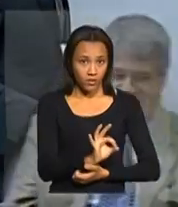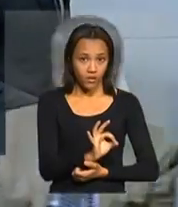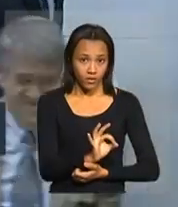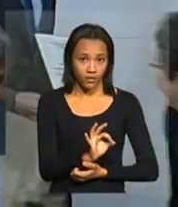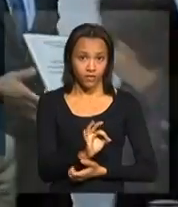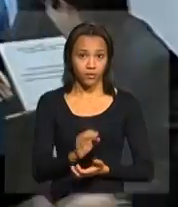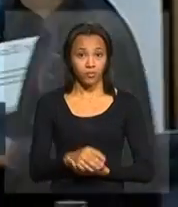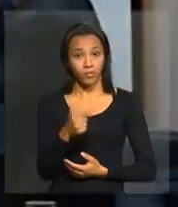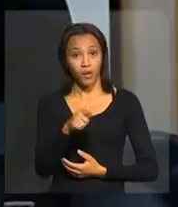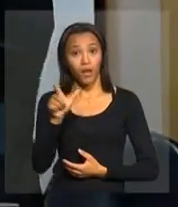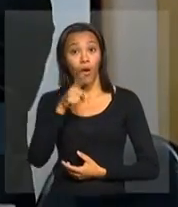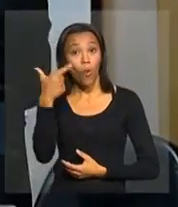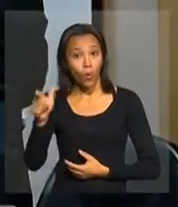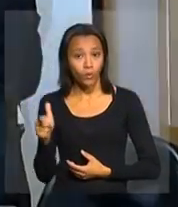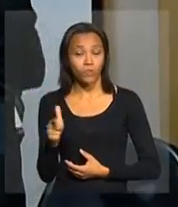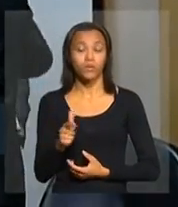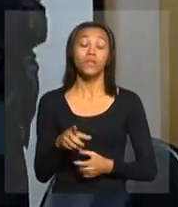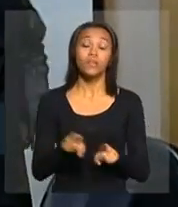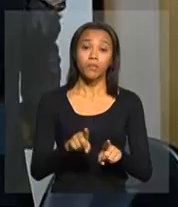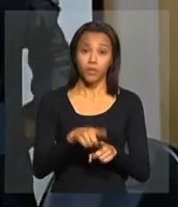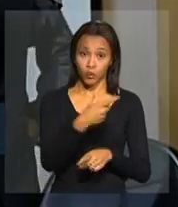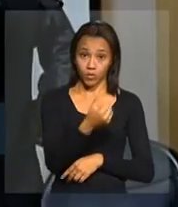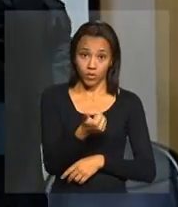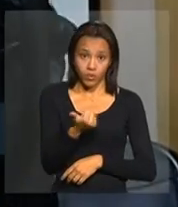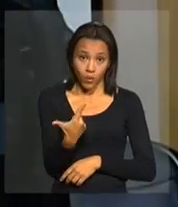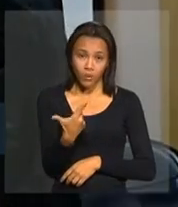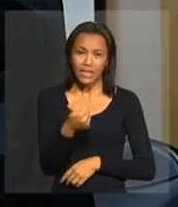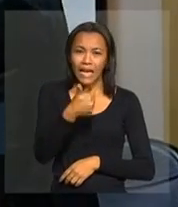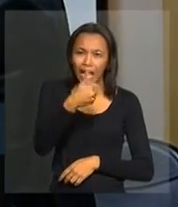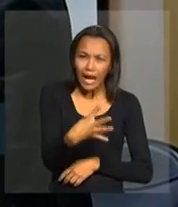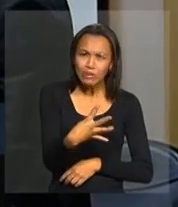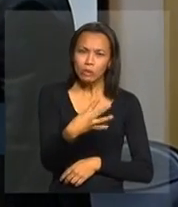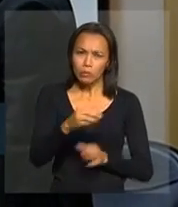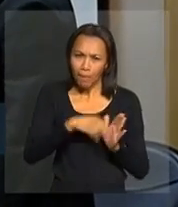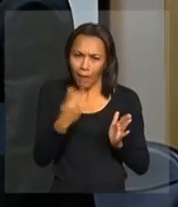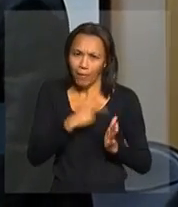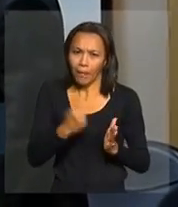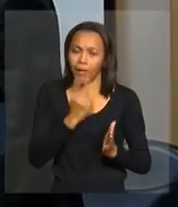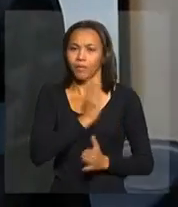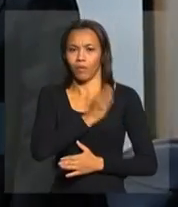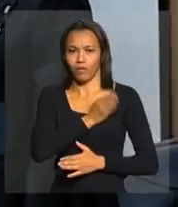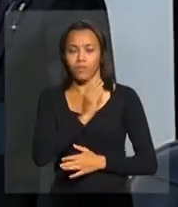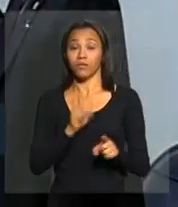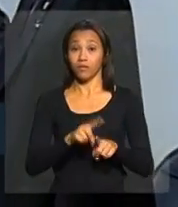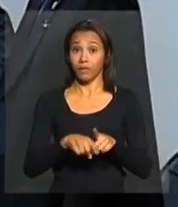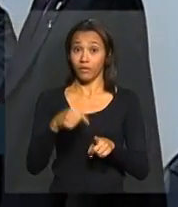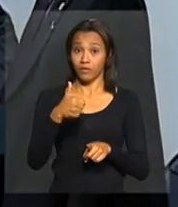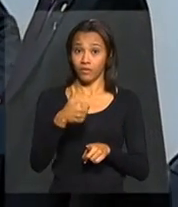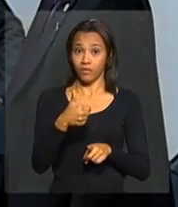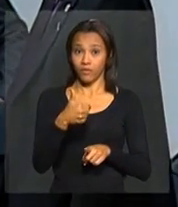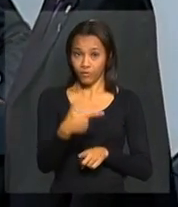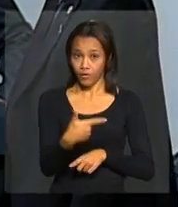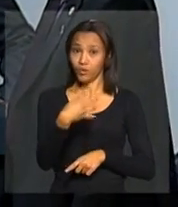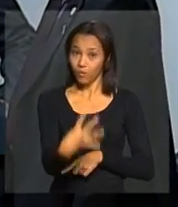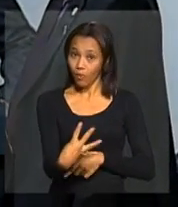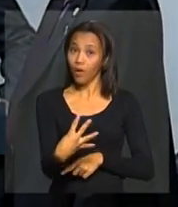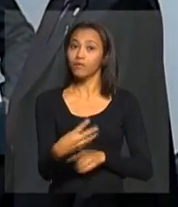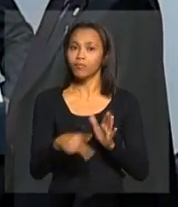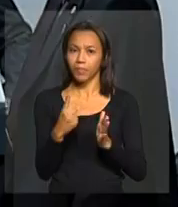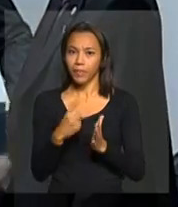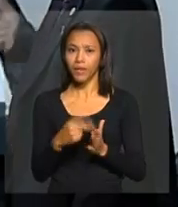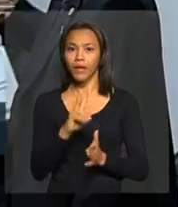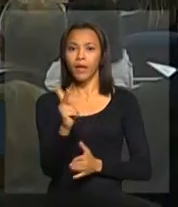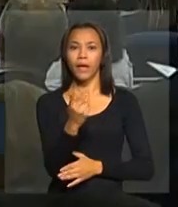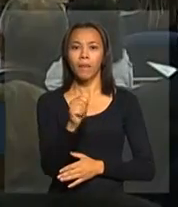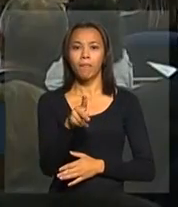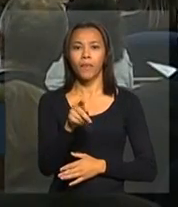saúde suplementar. Realizou em 2012 14 transplantes cardíacos e 24 transplantes hepáticos.